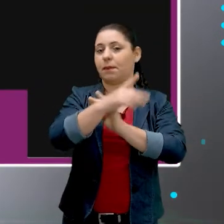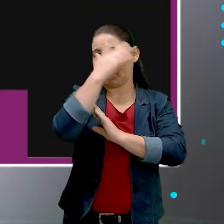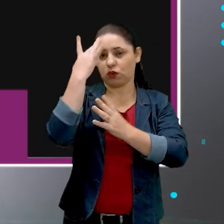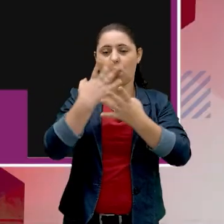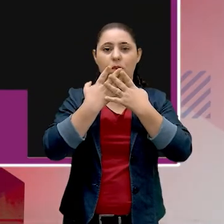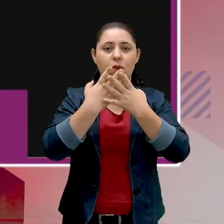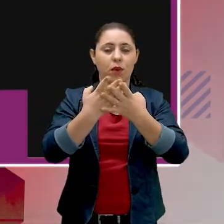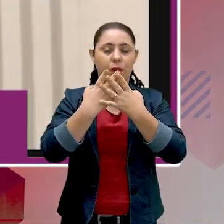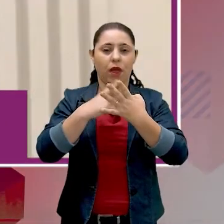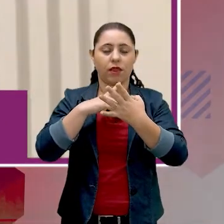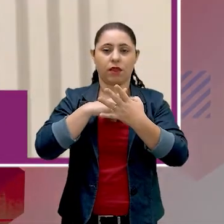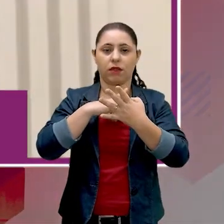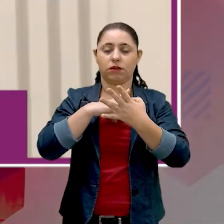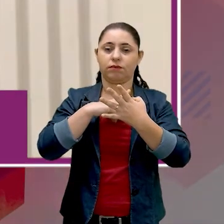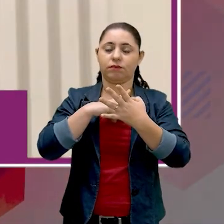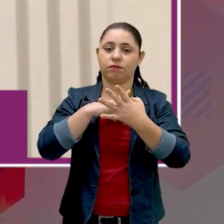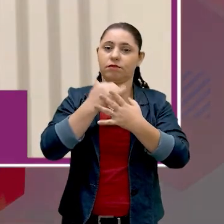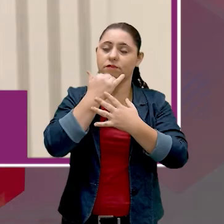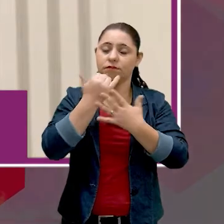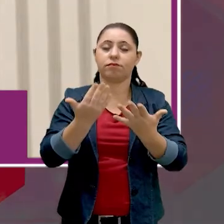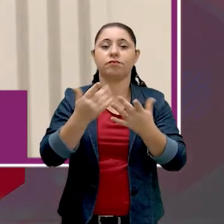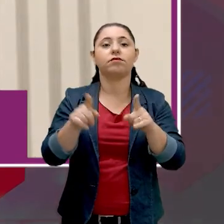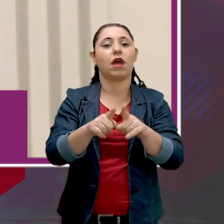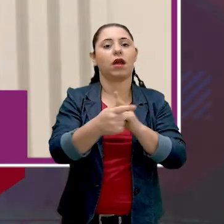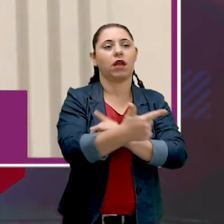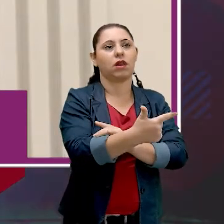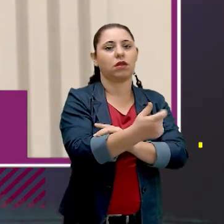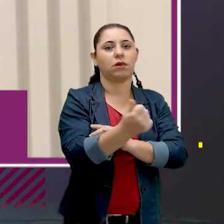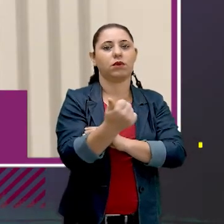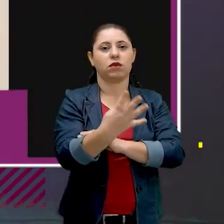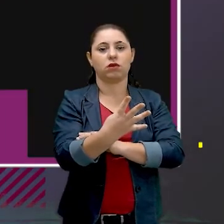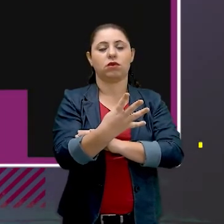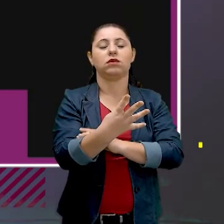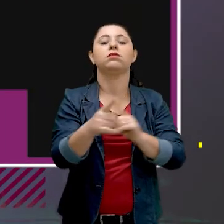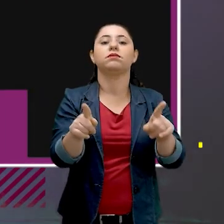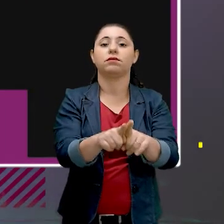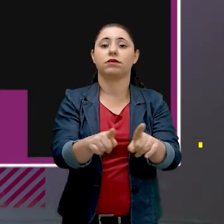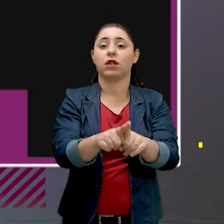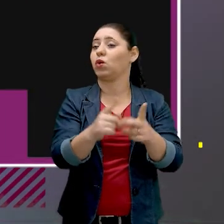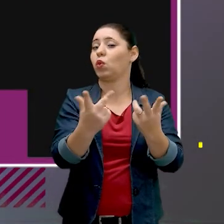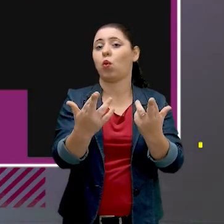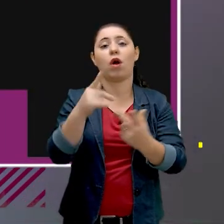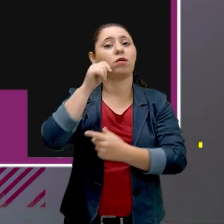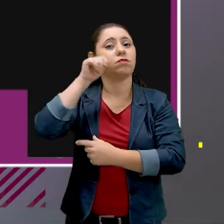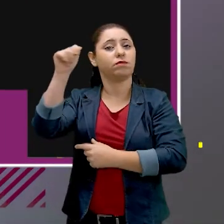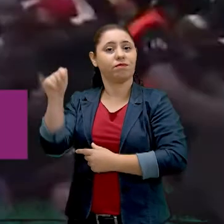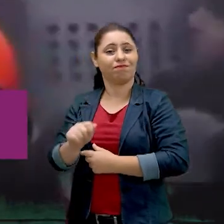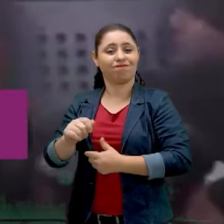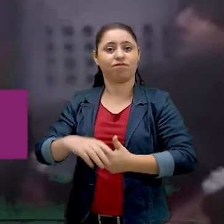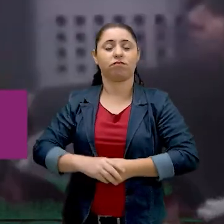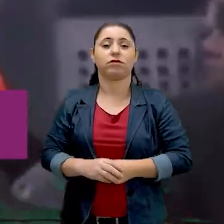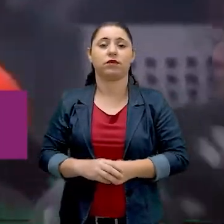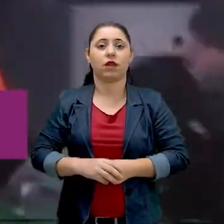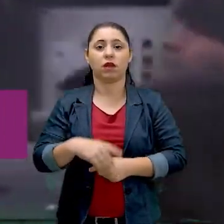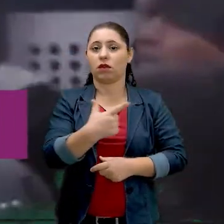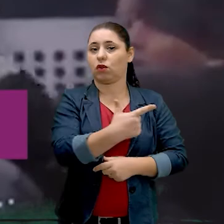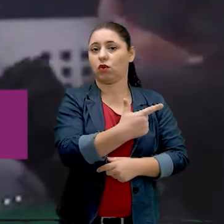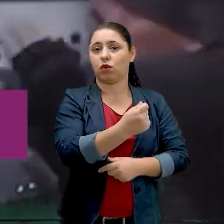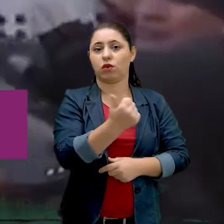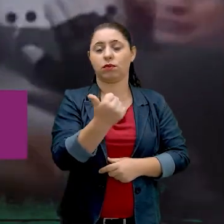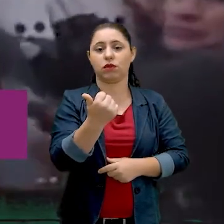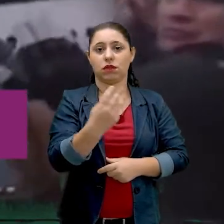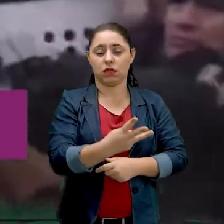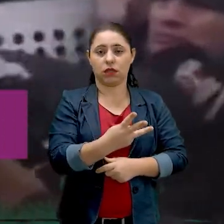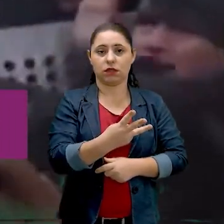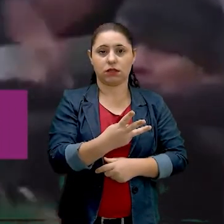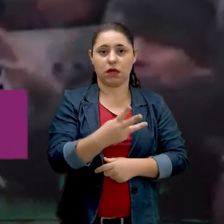Corte Leniense, gerou o processo da Lava Jato 2014. O mesmo processo aconteceu com a Ucrânia, guardada a proporção. 2013,